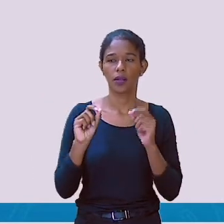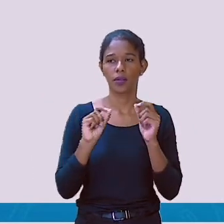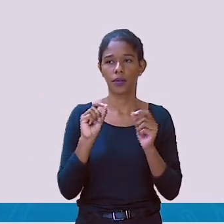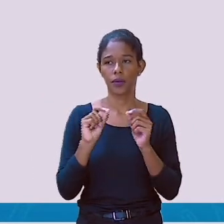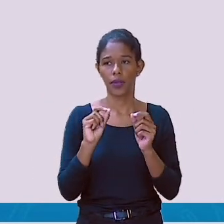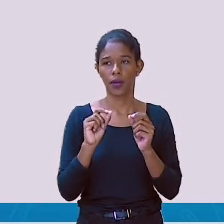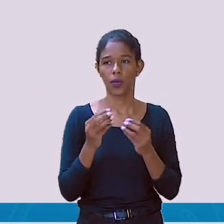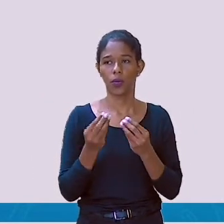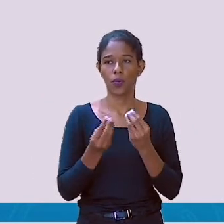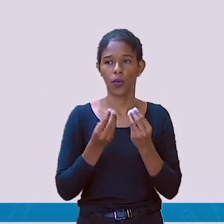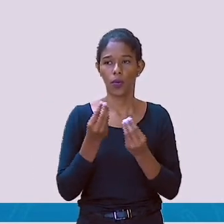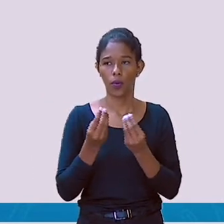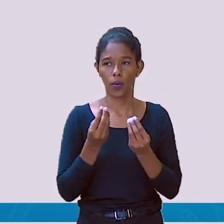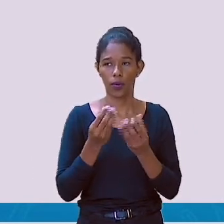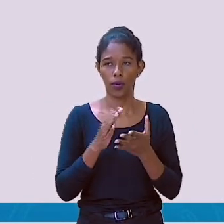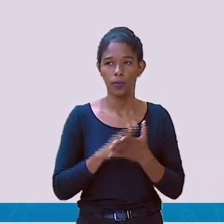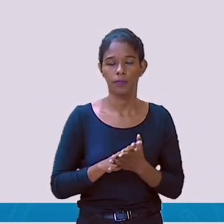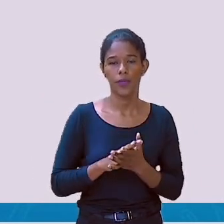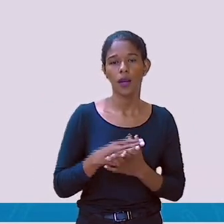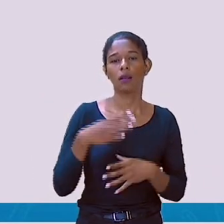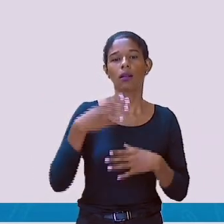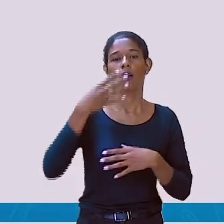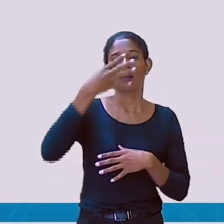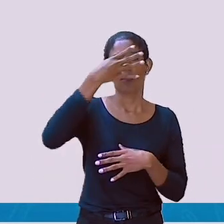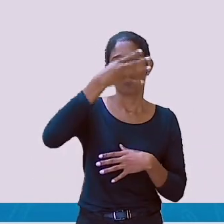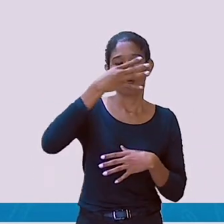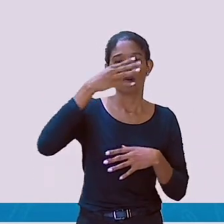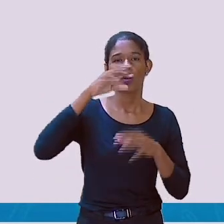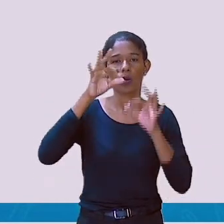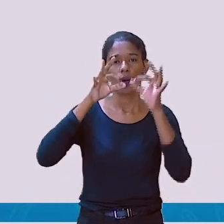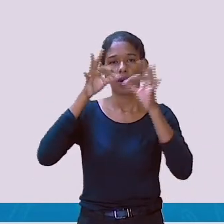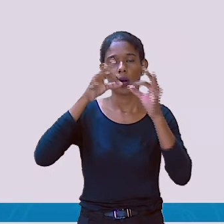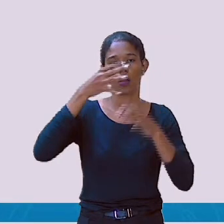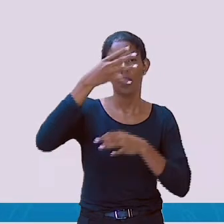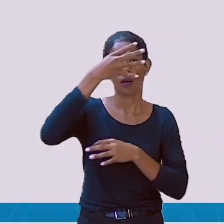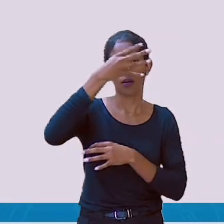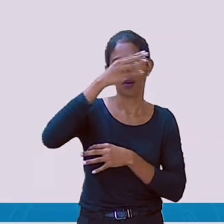4,4 menos 3,9.